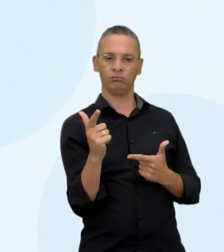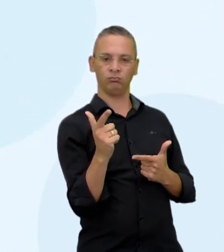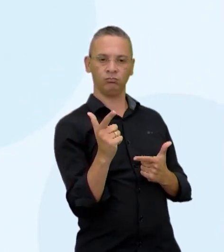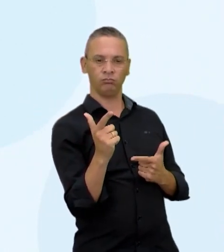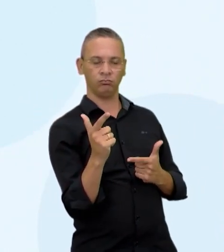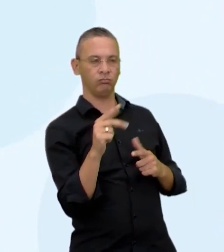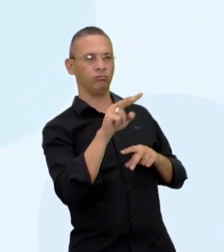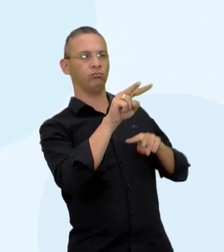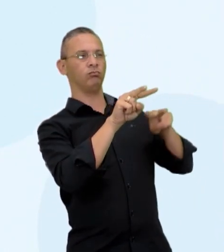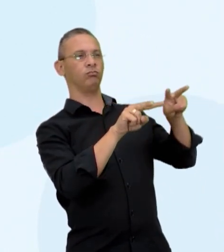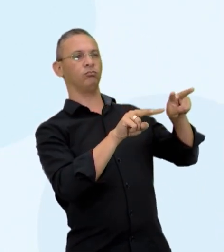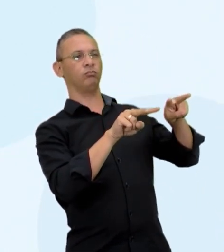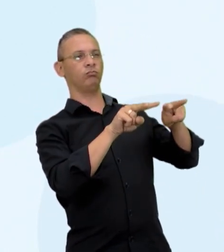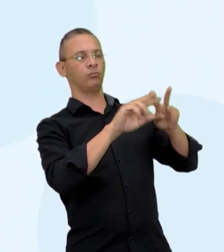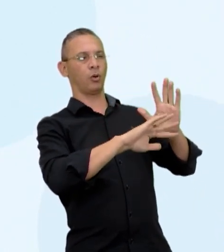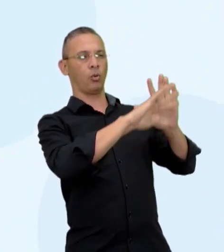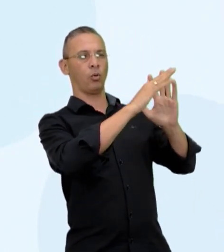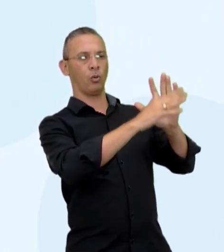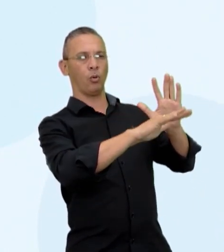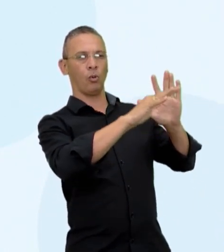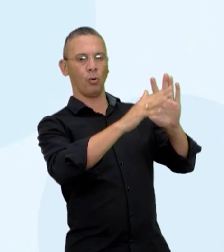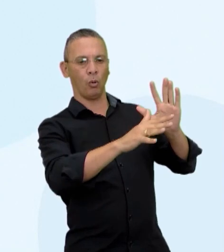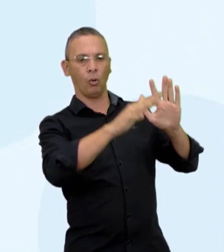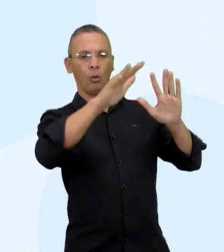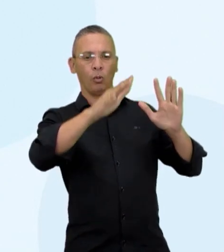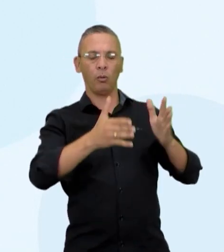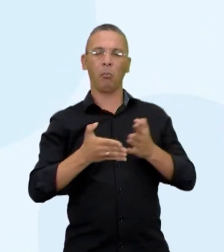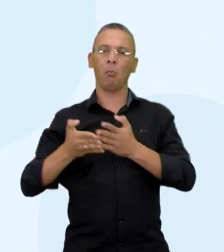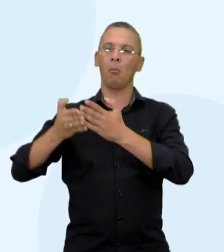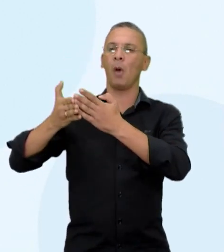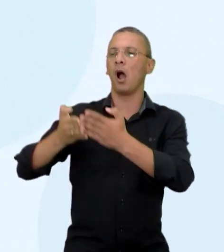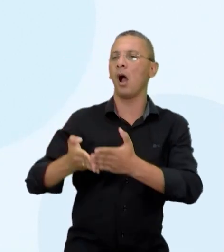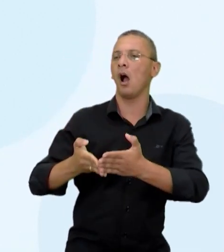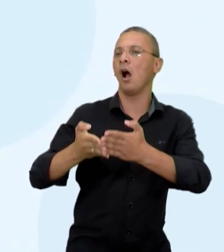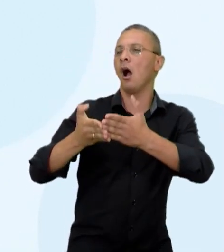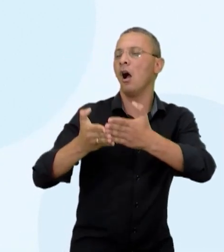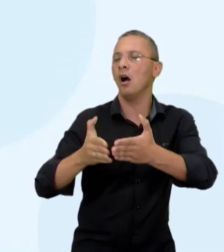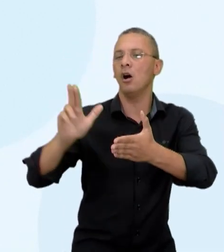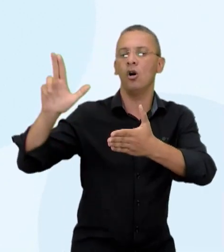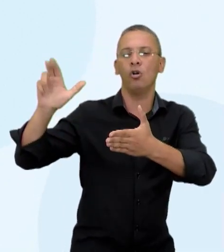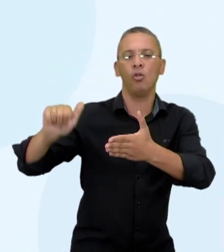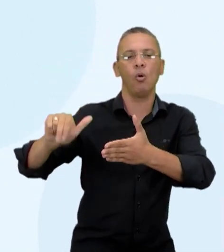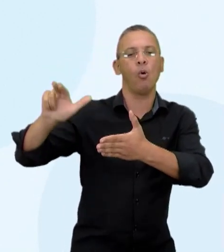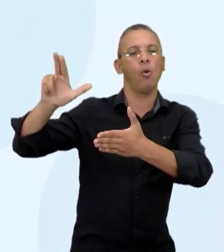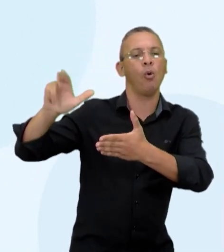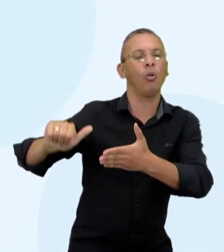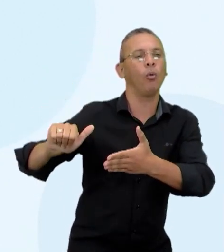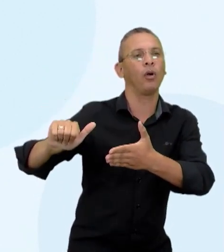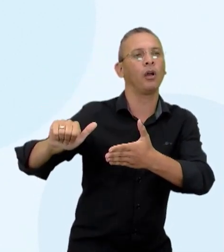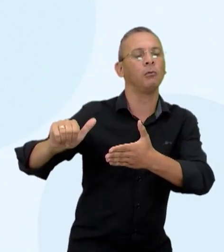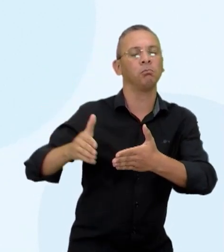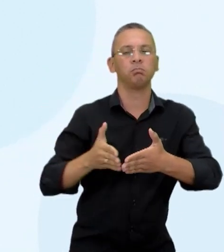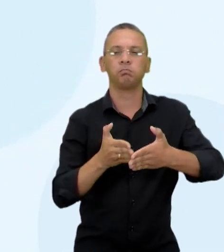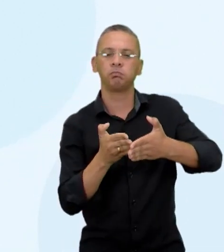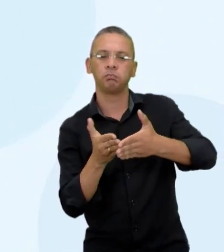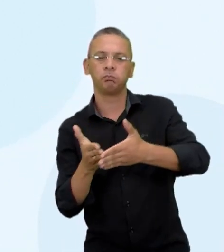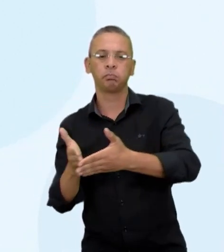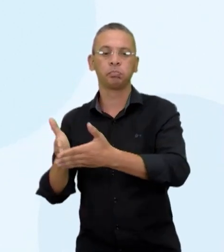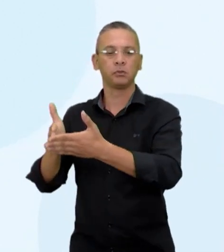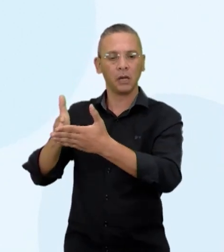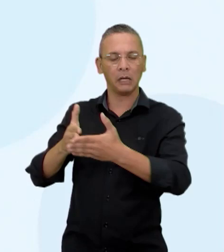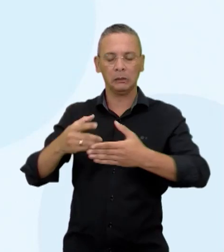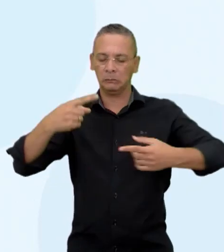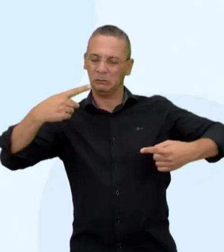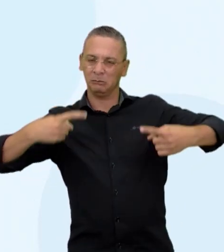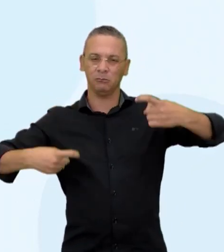praia lusitana, por mares nunca dantes navegados, passaram ainda além da Taprobana. Em perigos e